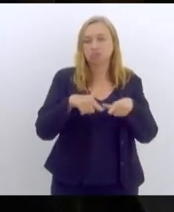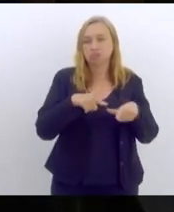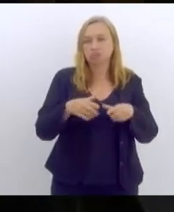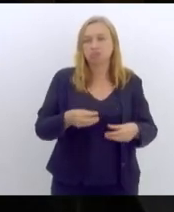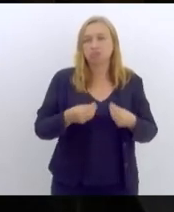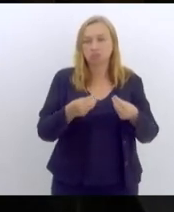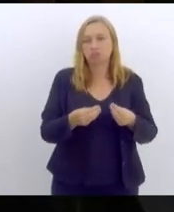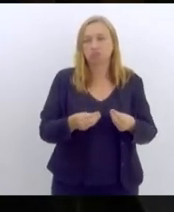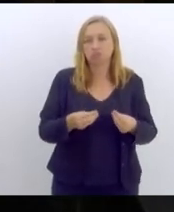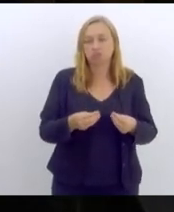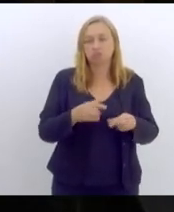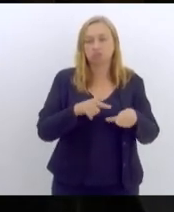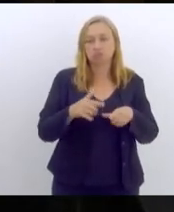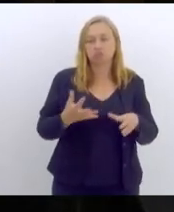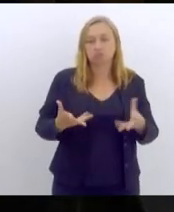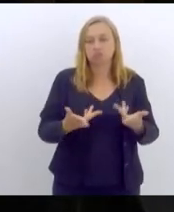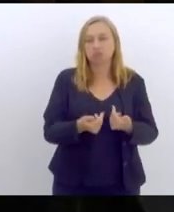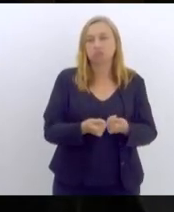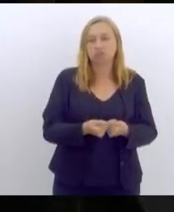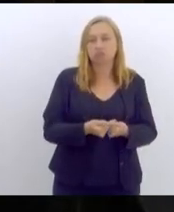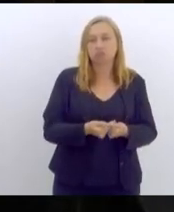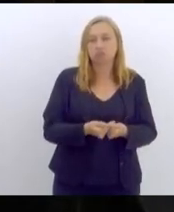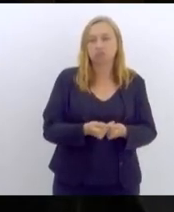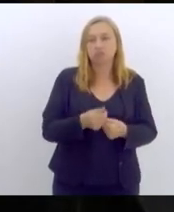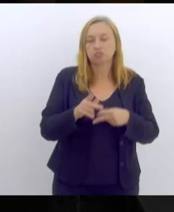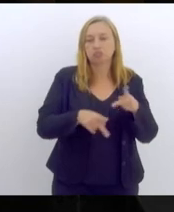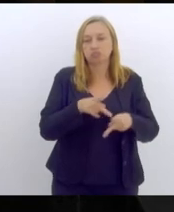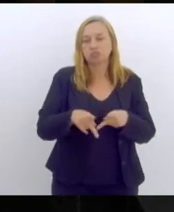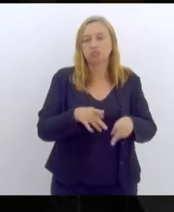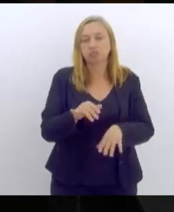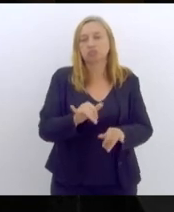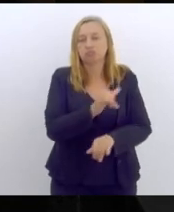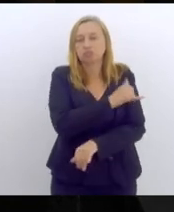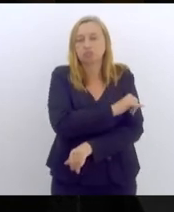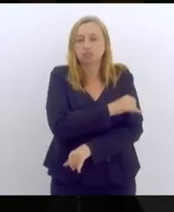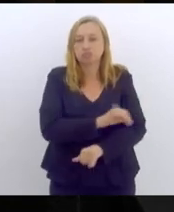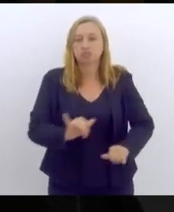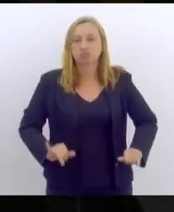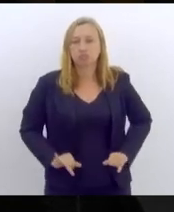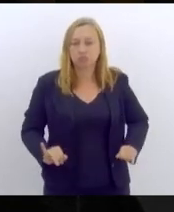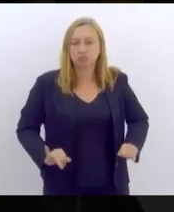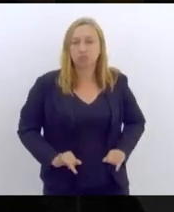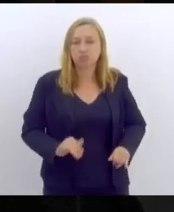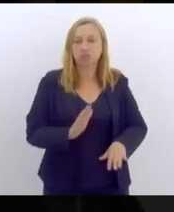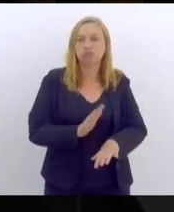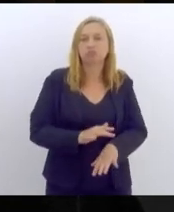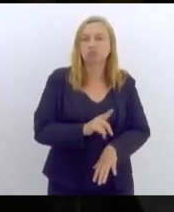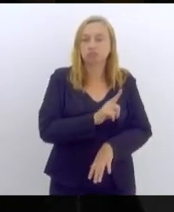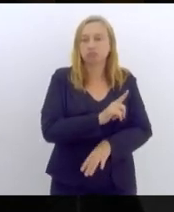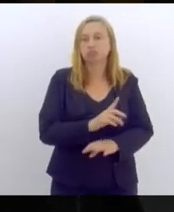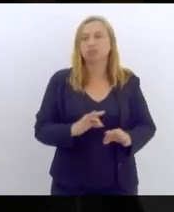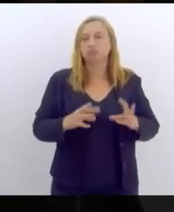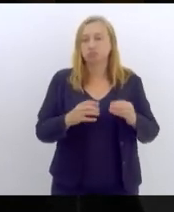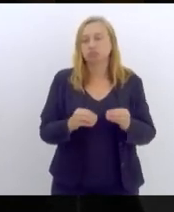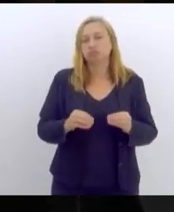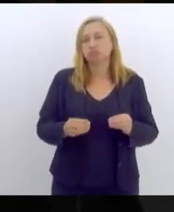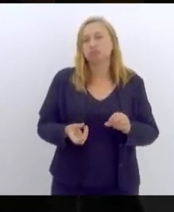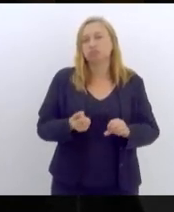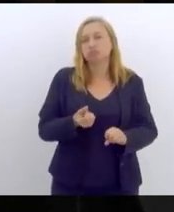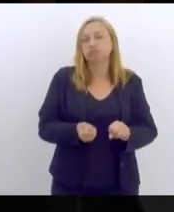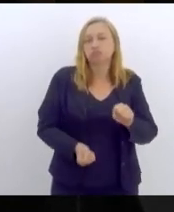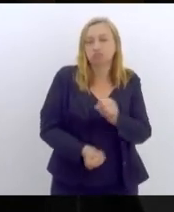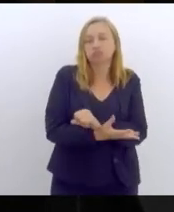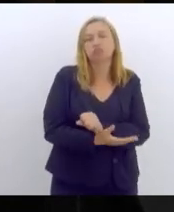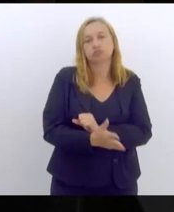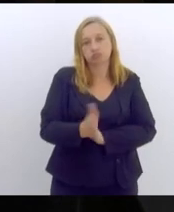um legado maravilhoso para a população carioca, que é o maior sofredor de más gestões, é o maior sofredor de toda a corrupção que esse Estado já